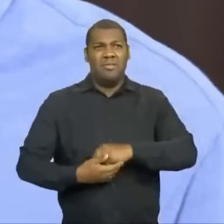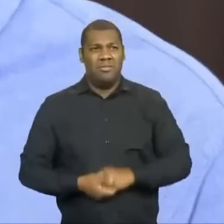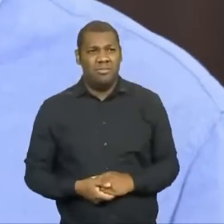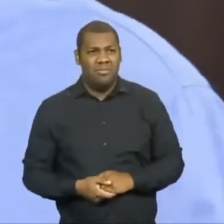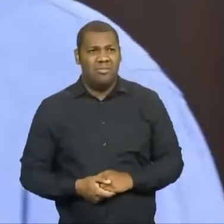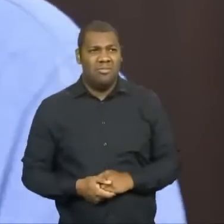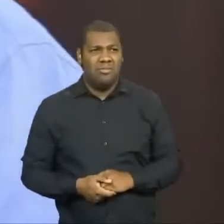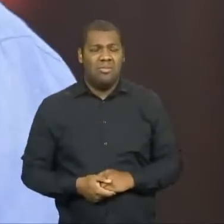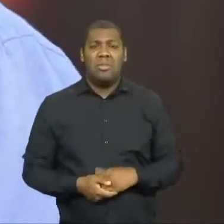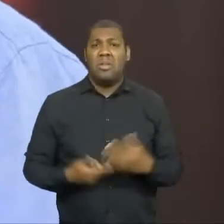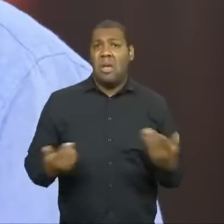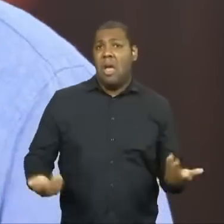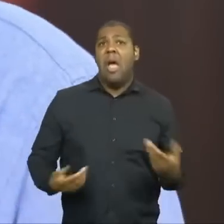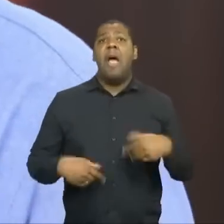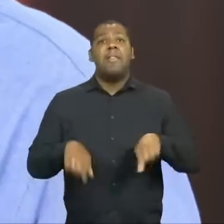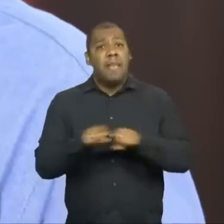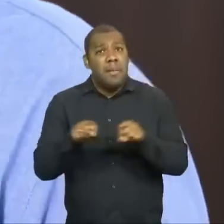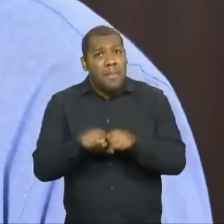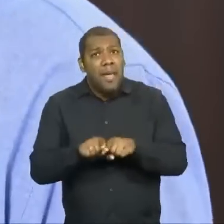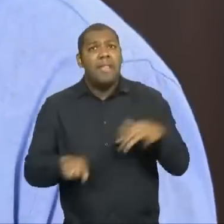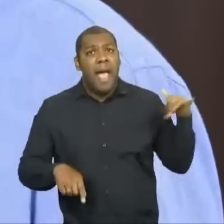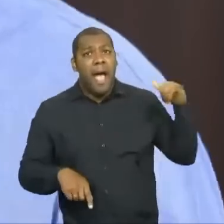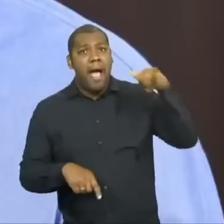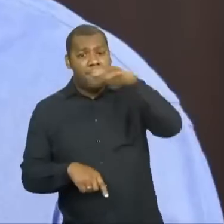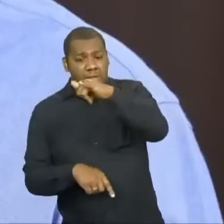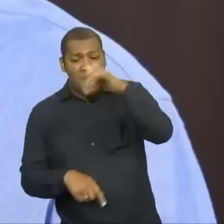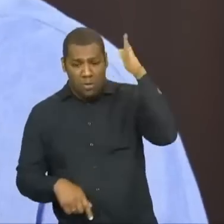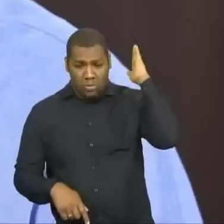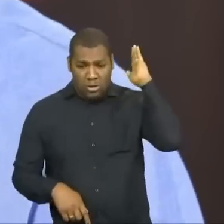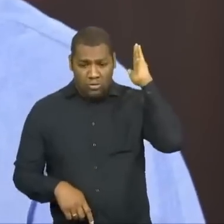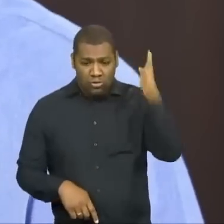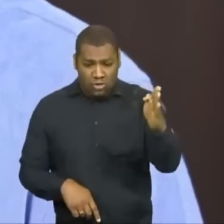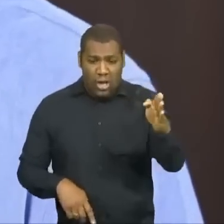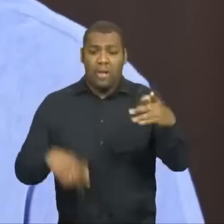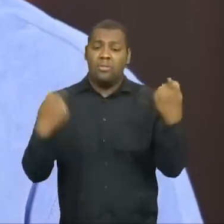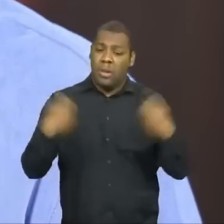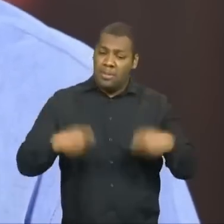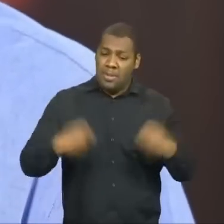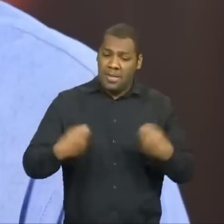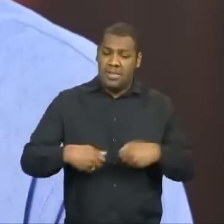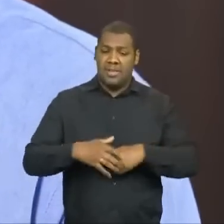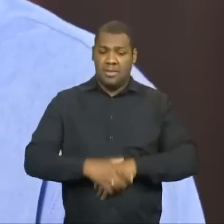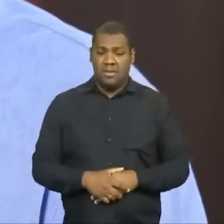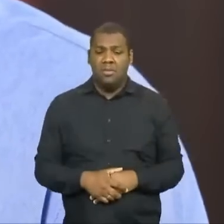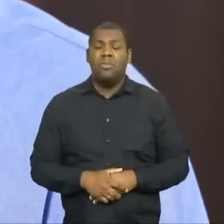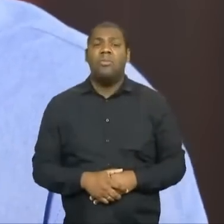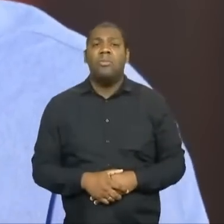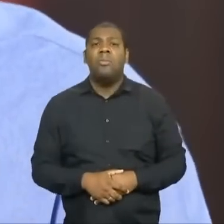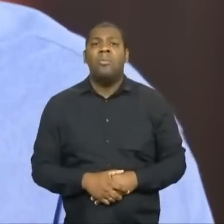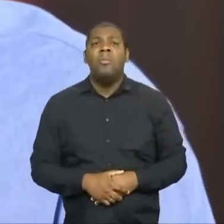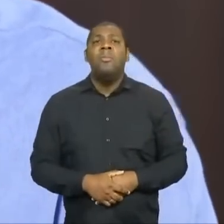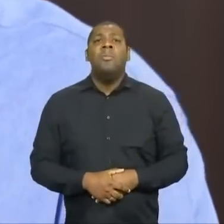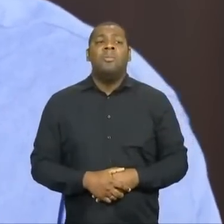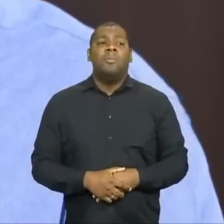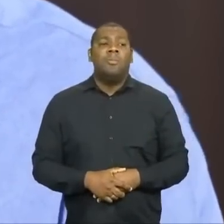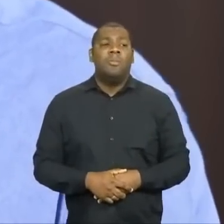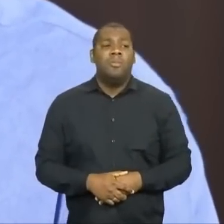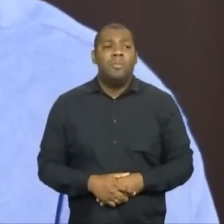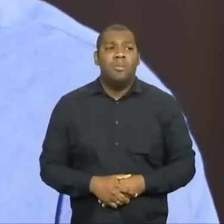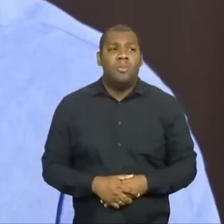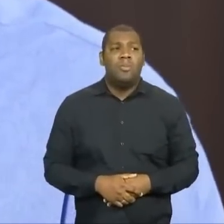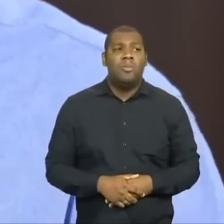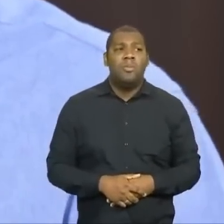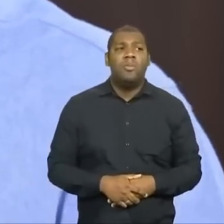ir a São Paulo para depois voltar para Belém. Sabe, não tem sentido. Então, nós precisamos ter em conta o seguinte: uma parte do sucesso